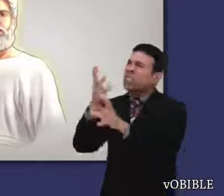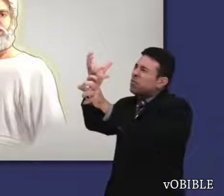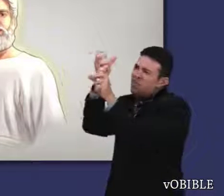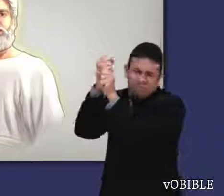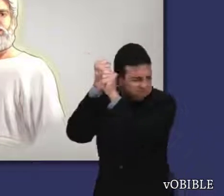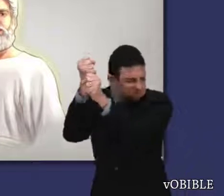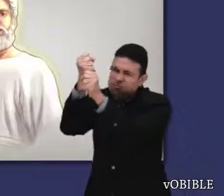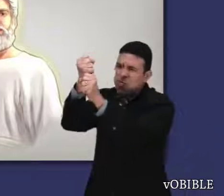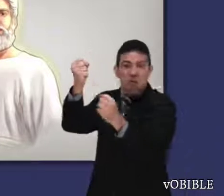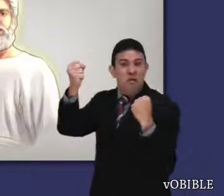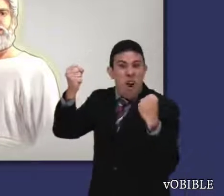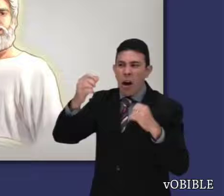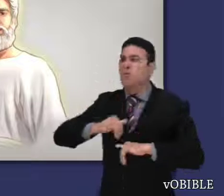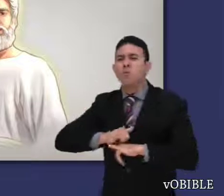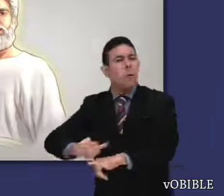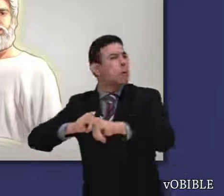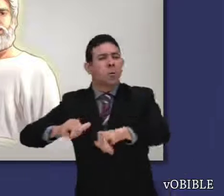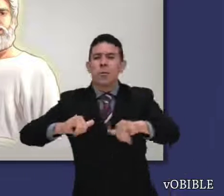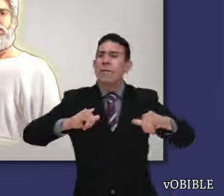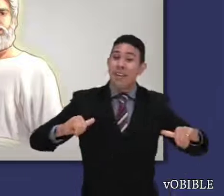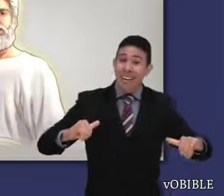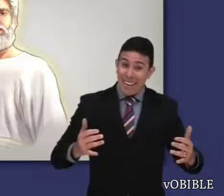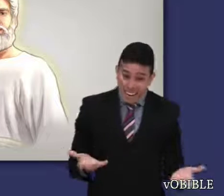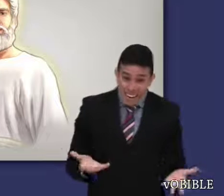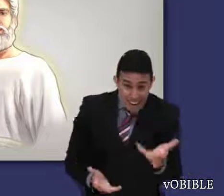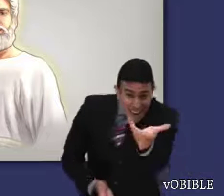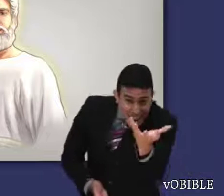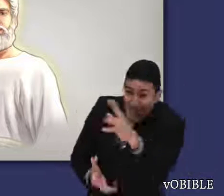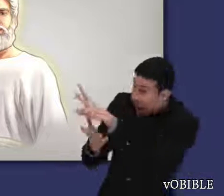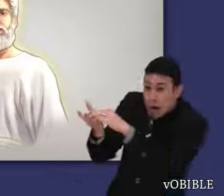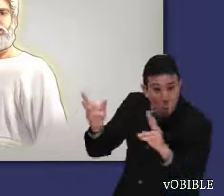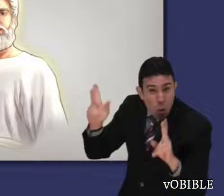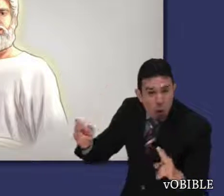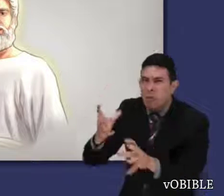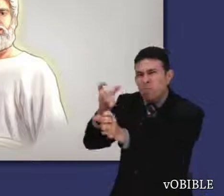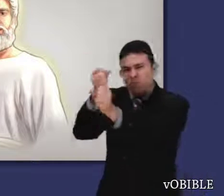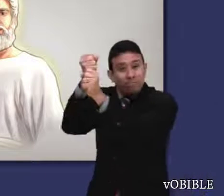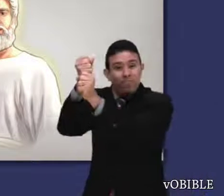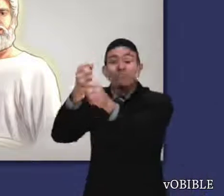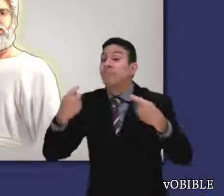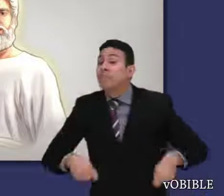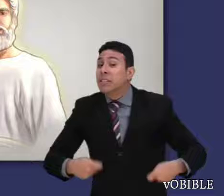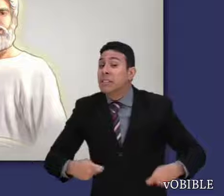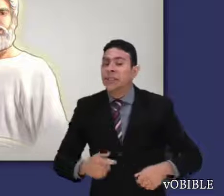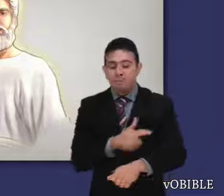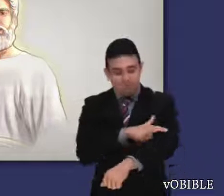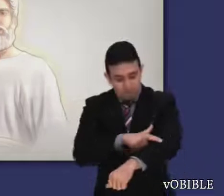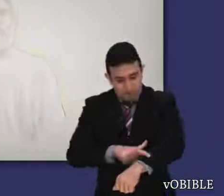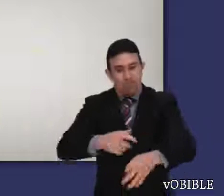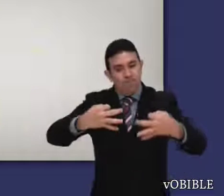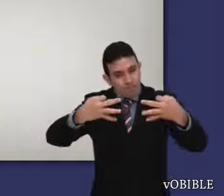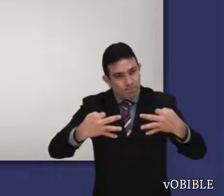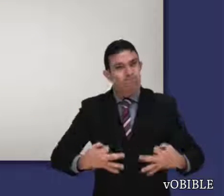agente principal e aperfeiçoador da nossa fé. Se a nossa fé for como a de Jesus, a nossa conduta deve ser